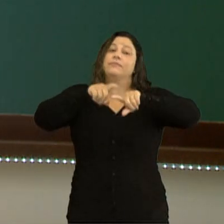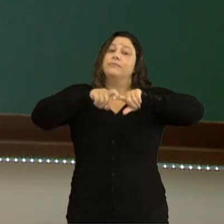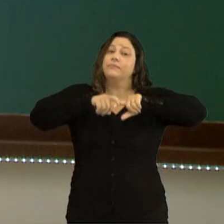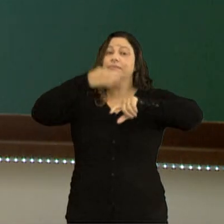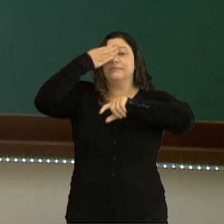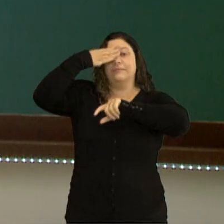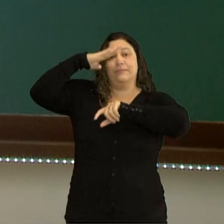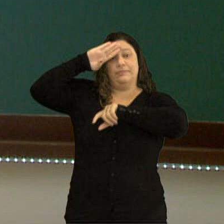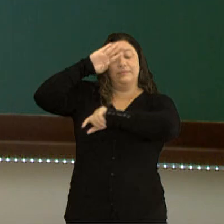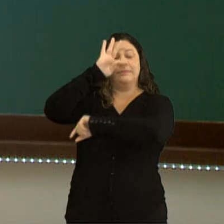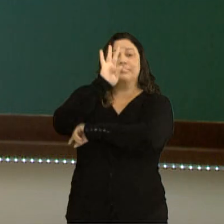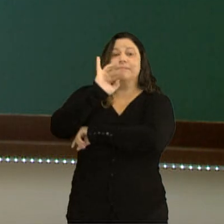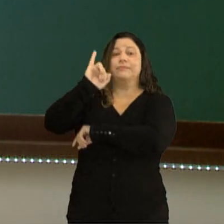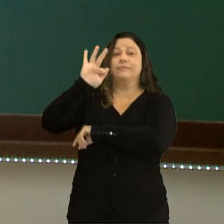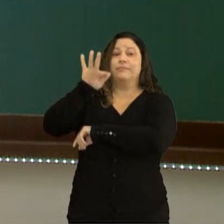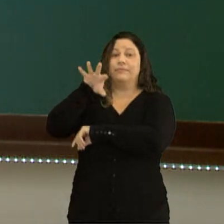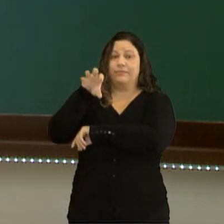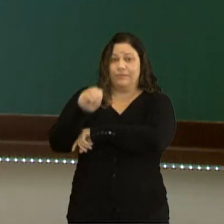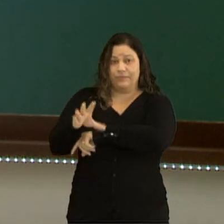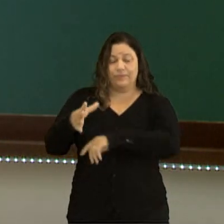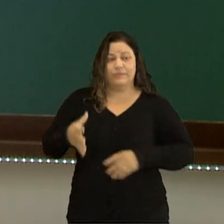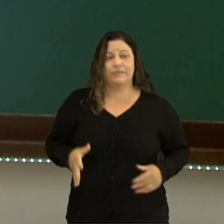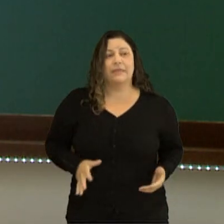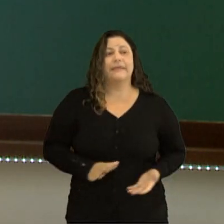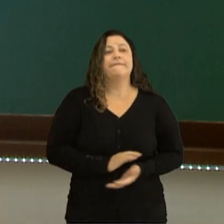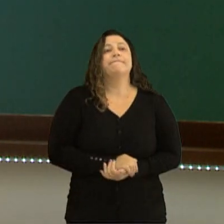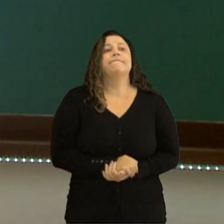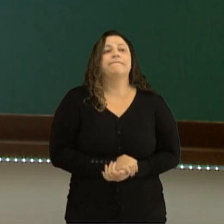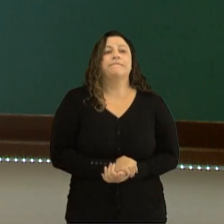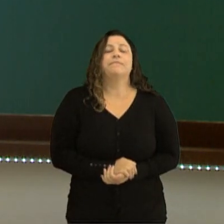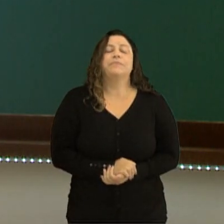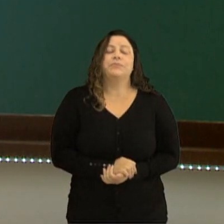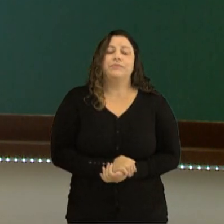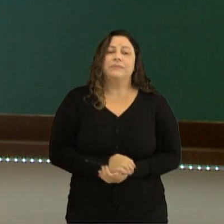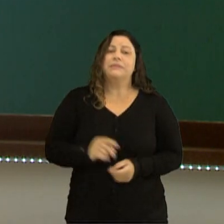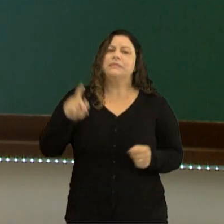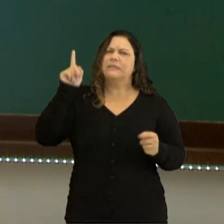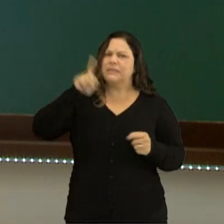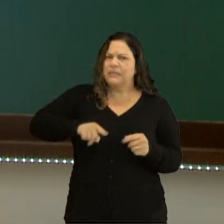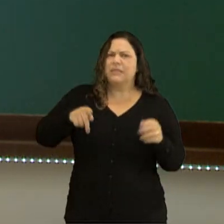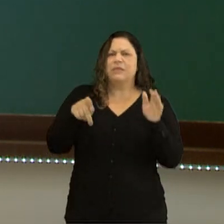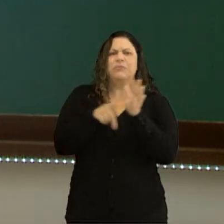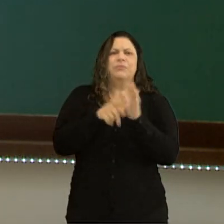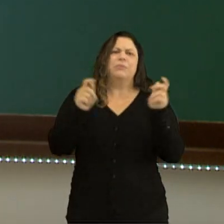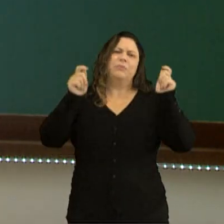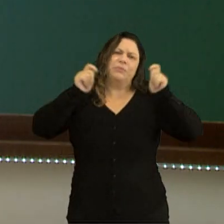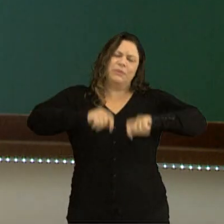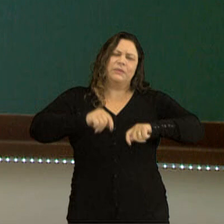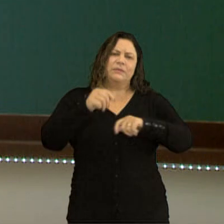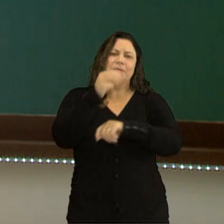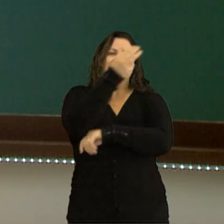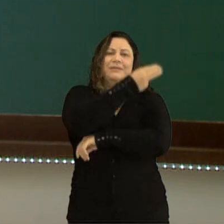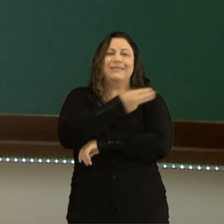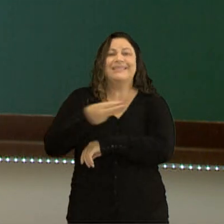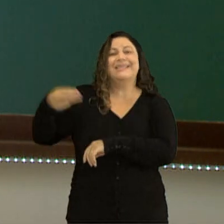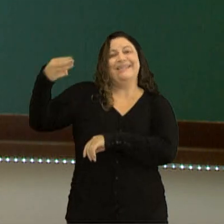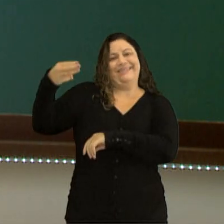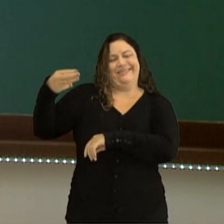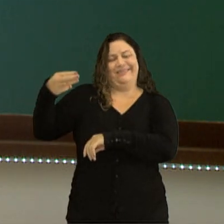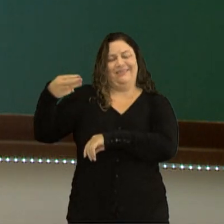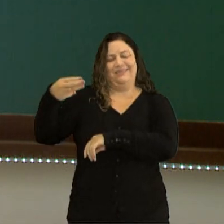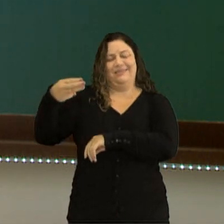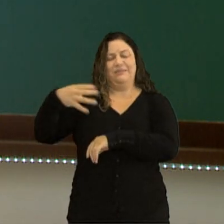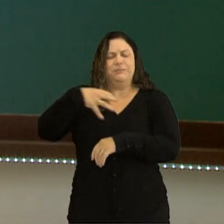ela é chamada de doença sistêmica também. Ela é uma doença que se manifesta cerca de 3 semanas,